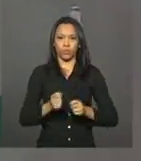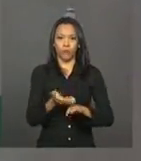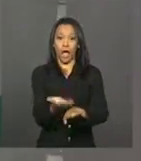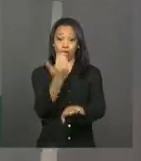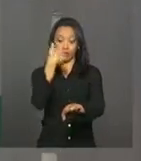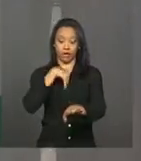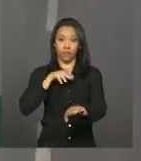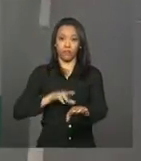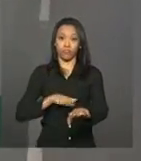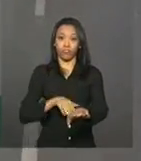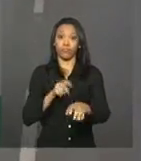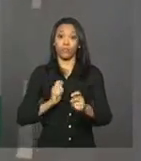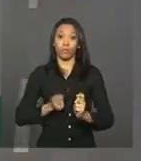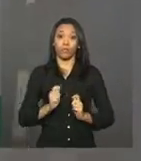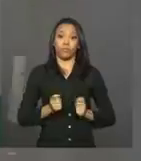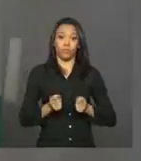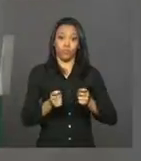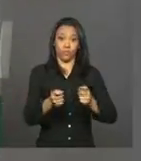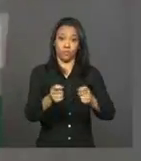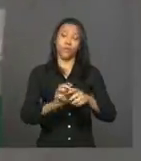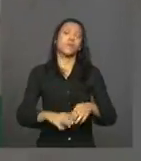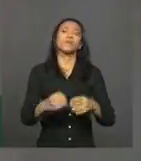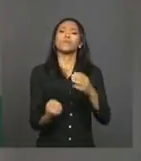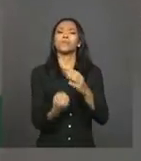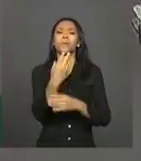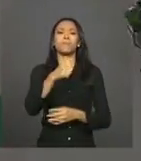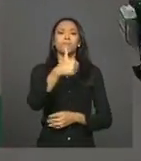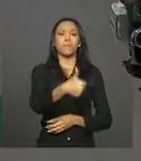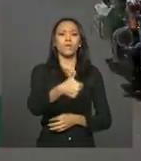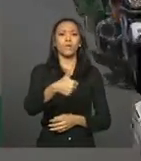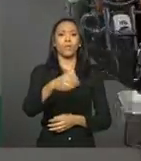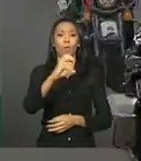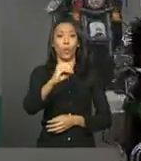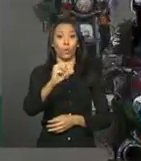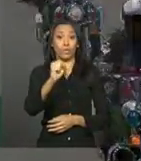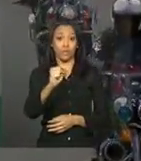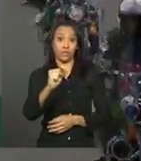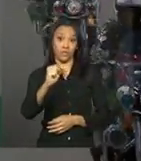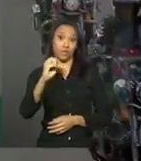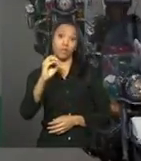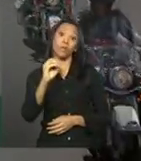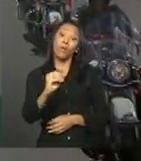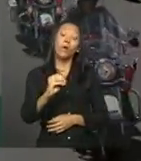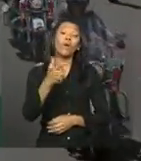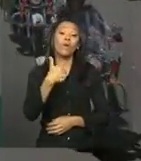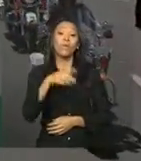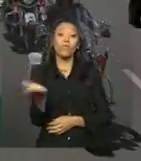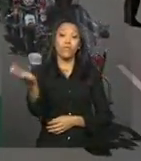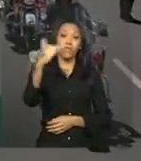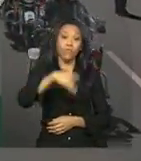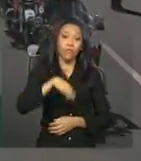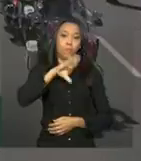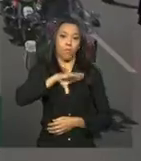Os Dragões da Independência que tiveram origem em 1808, com a vinda da corte portuguesa.